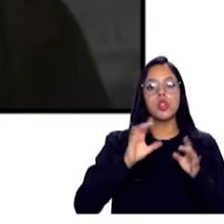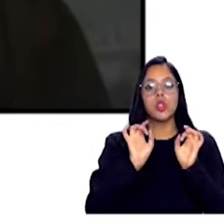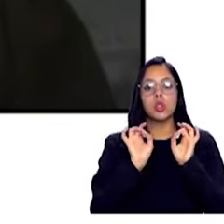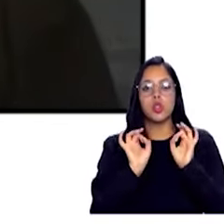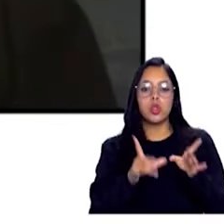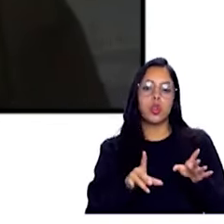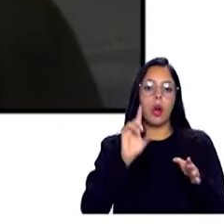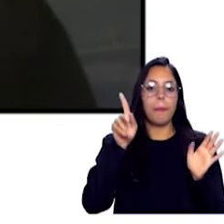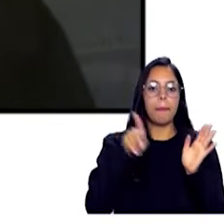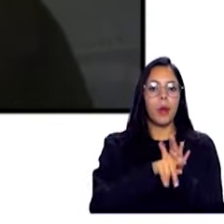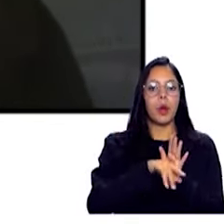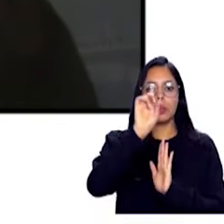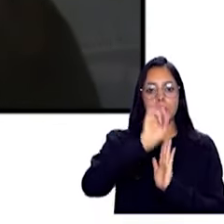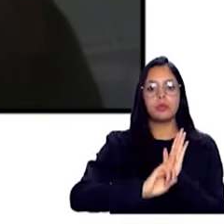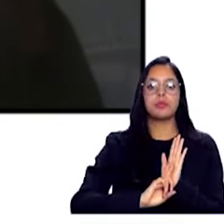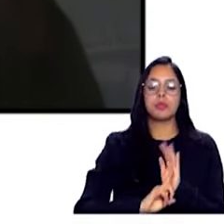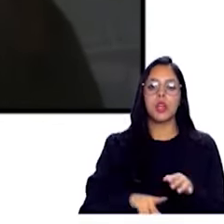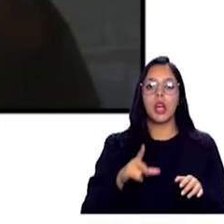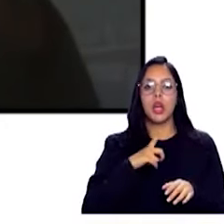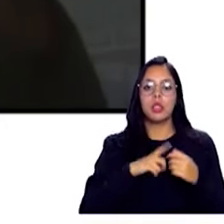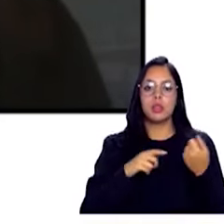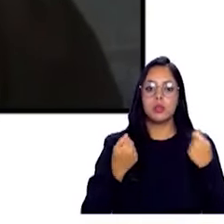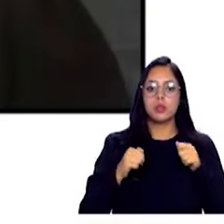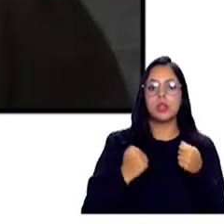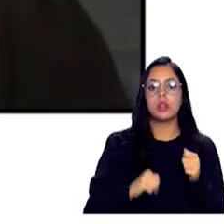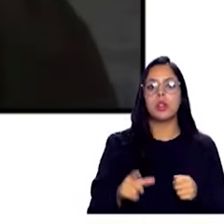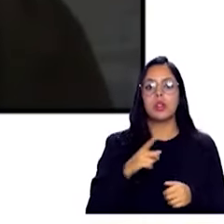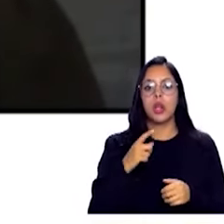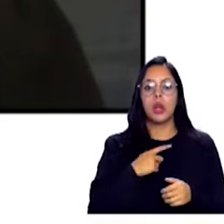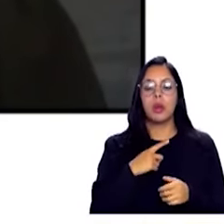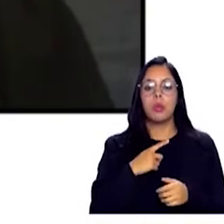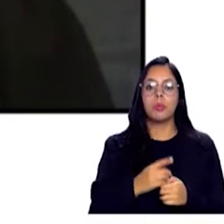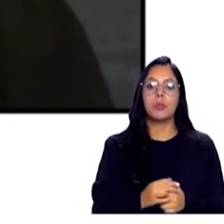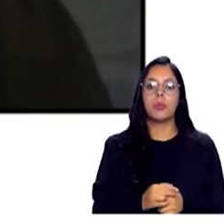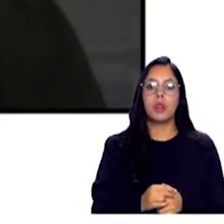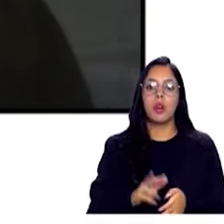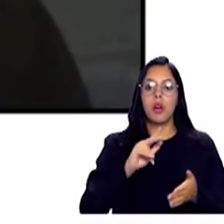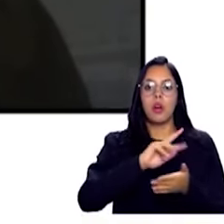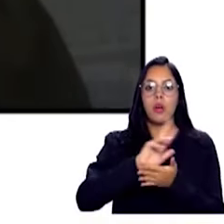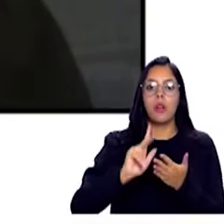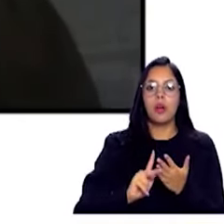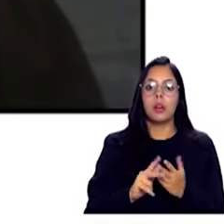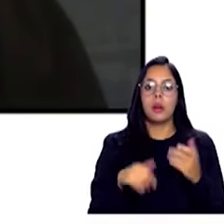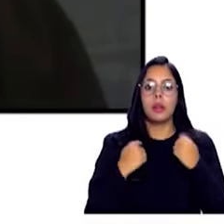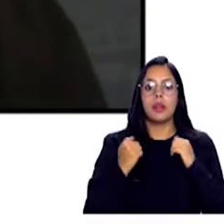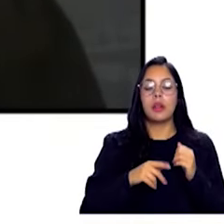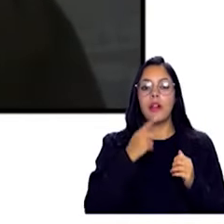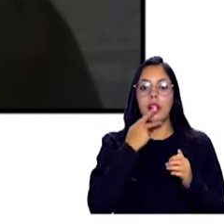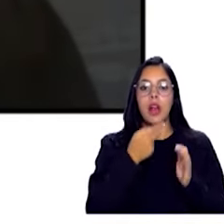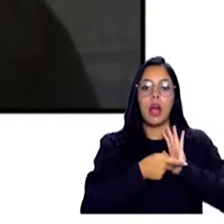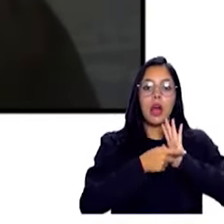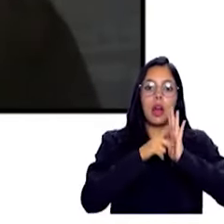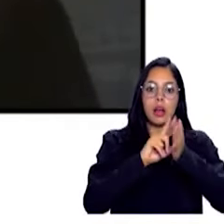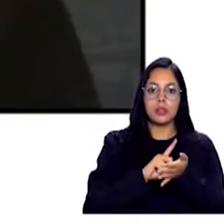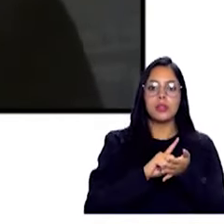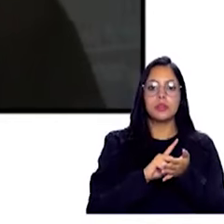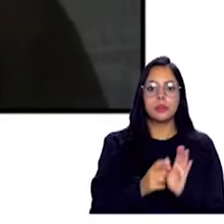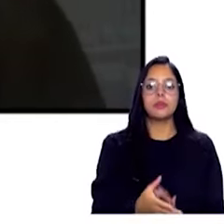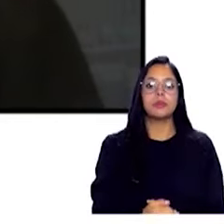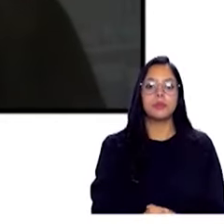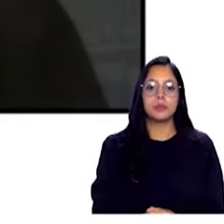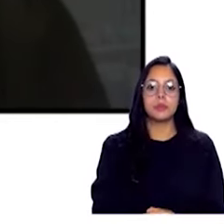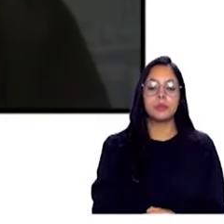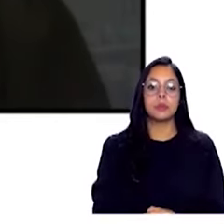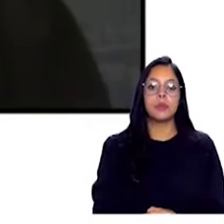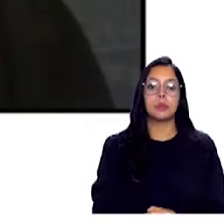né haveria a necessidade de que as questões tivessem sido levantadas antes né é o pré-questionamento e